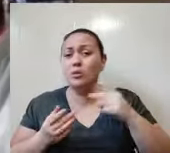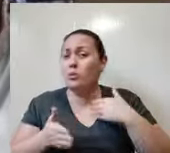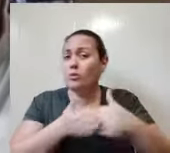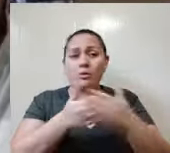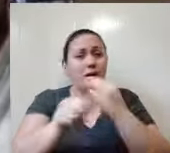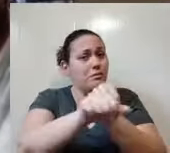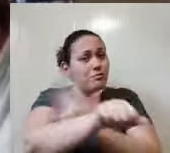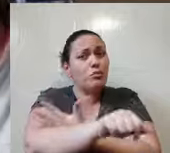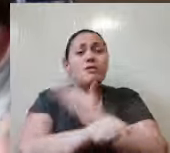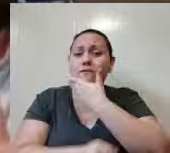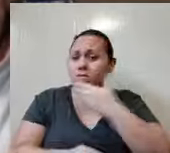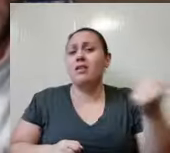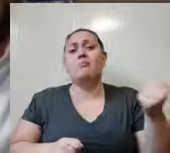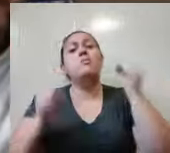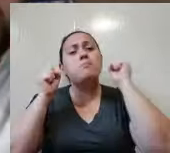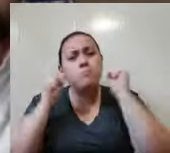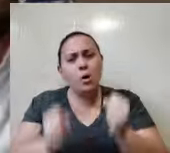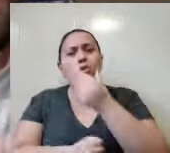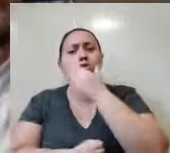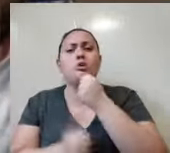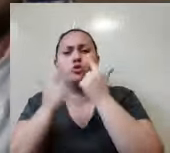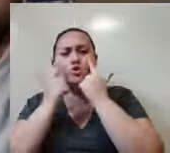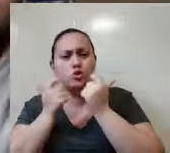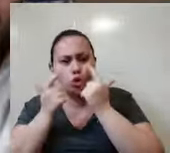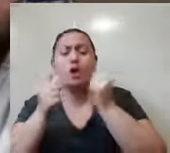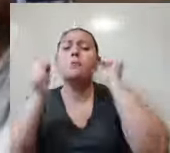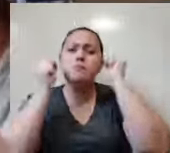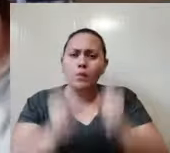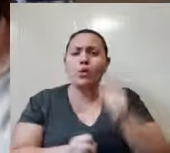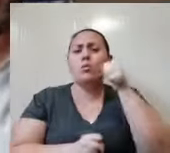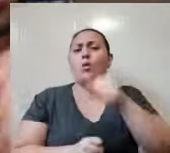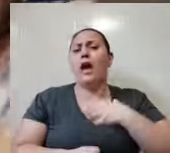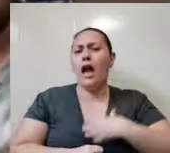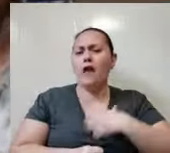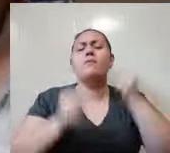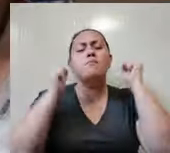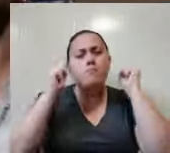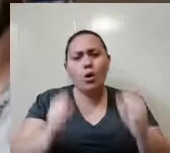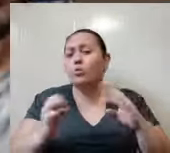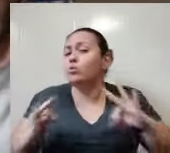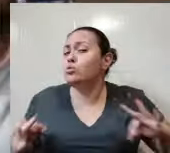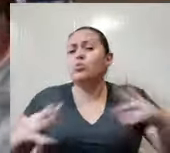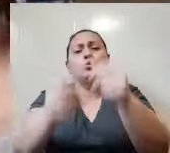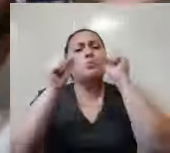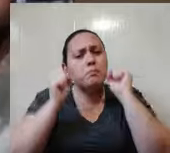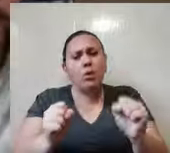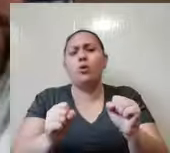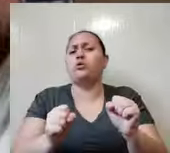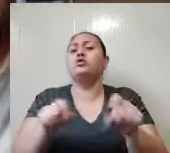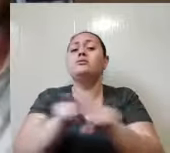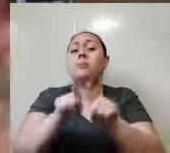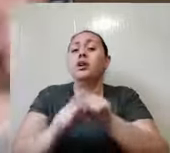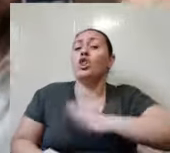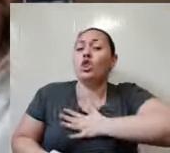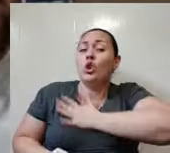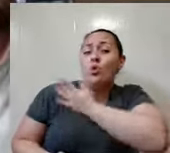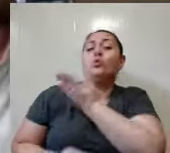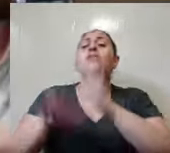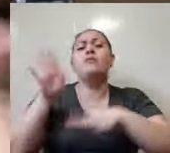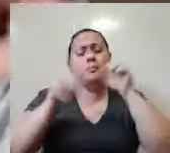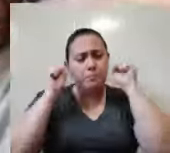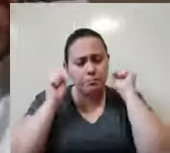é válida. A gente tem que se permitir. Homem pode chorar, mulher pode ter acesso de raiva, todo mundo pode ficar triste, todo mundo pode ter